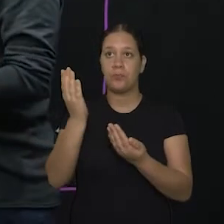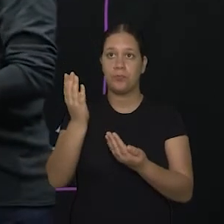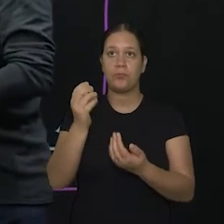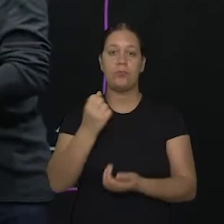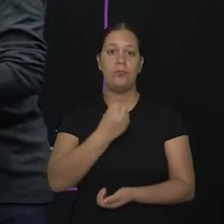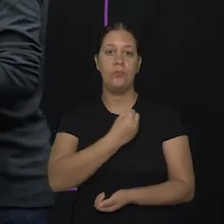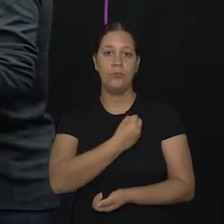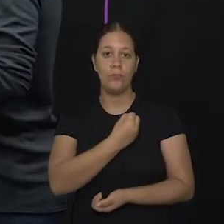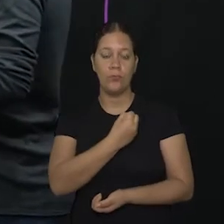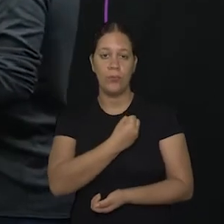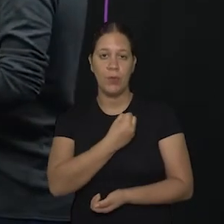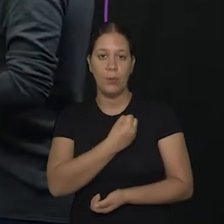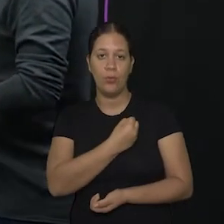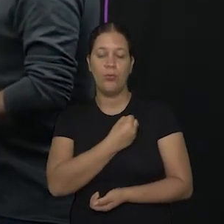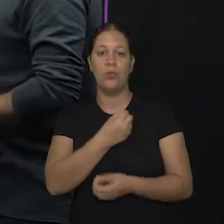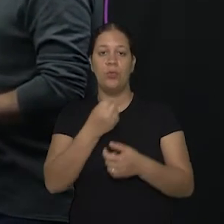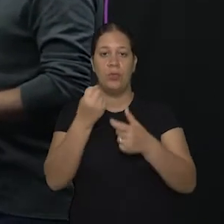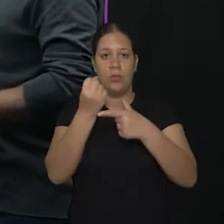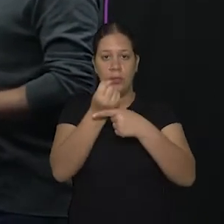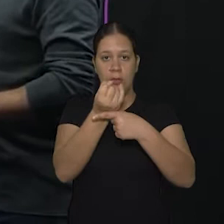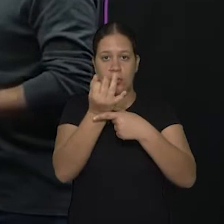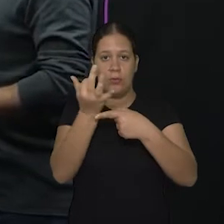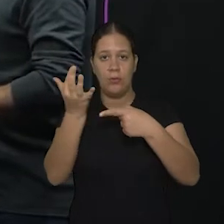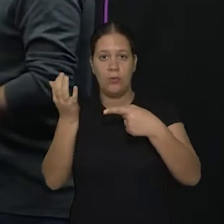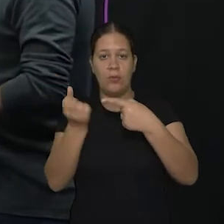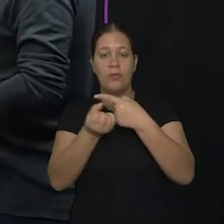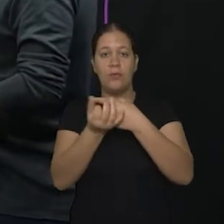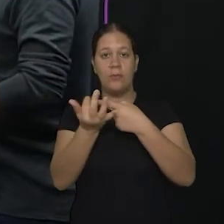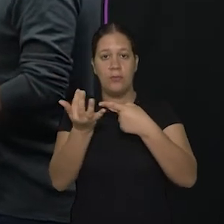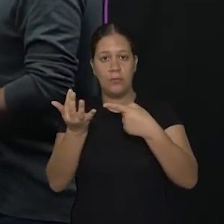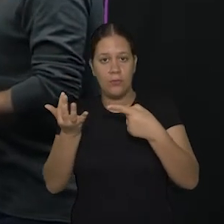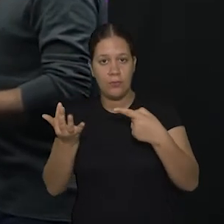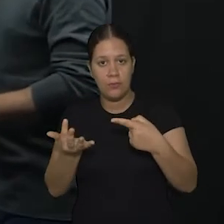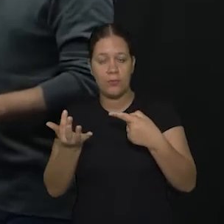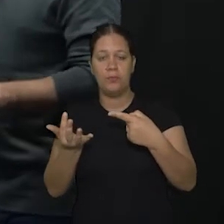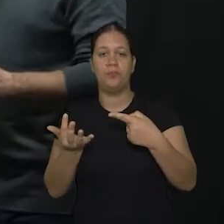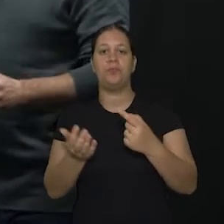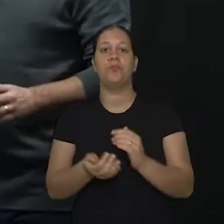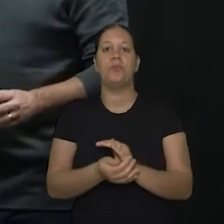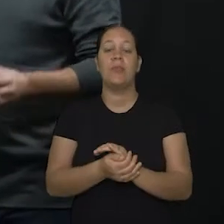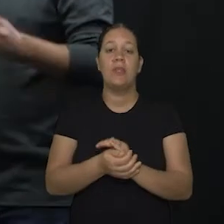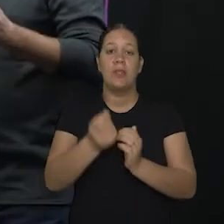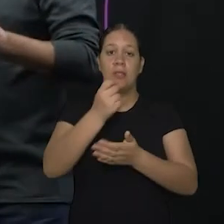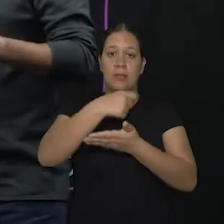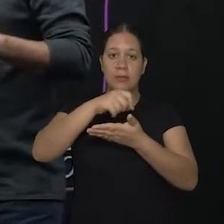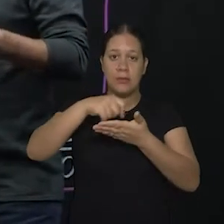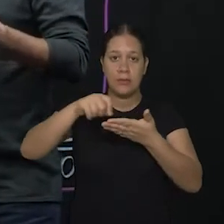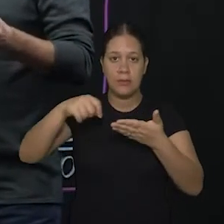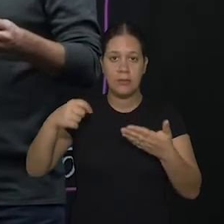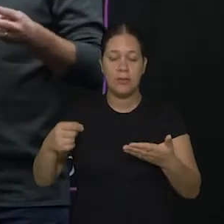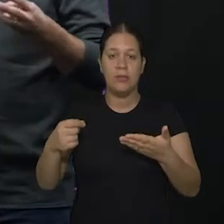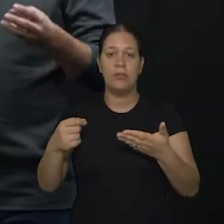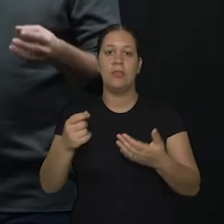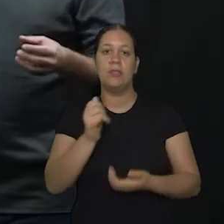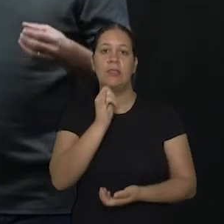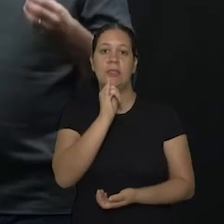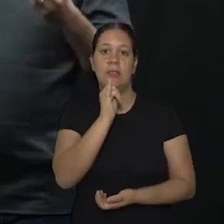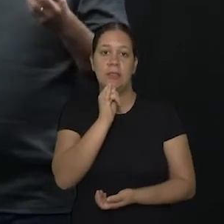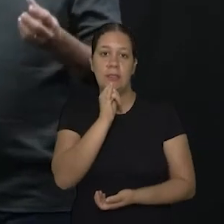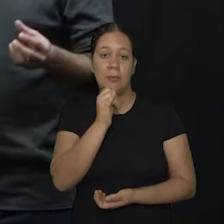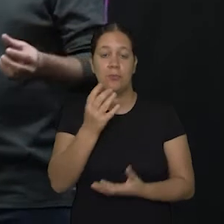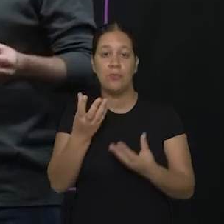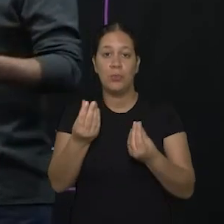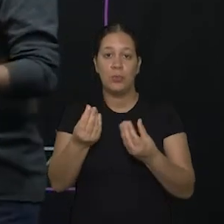definição. Número racional é todo número que pode ser escrito na forma de uma fração. E aí nós temos três